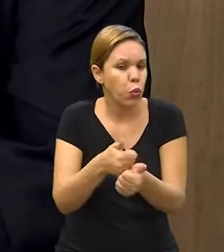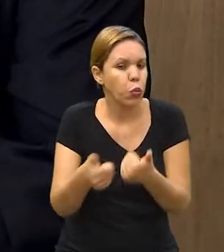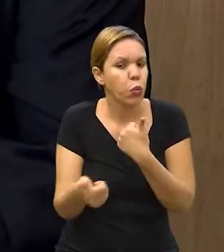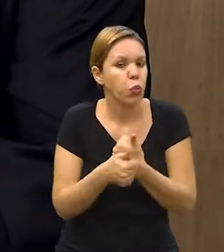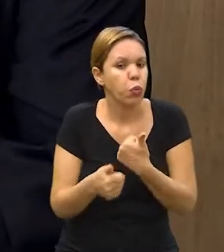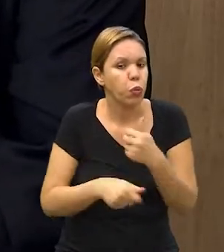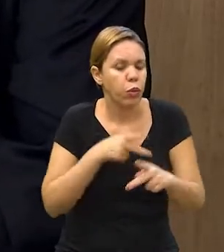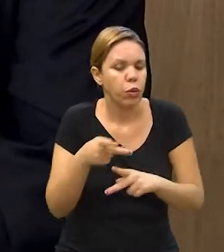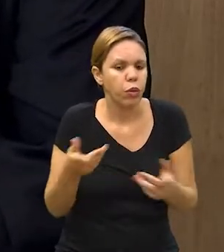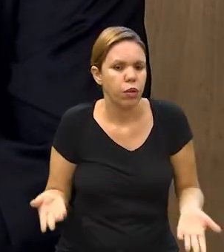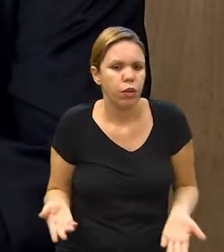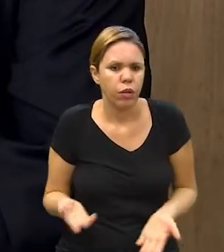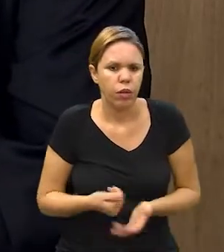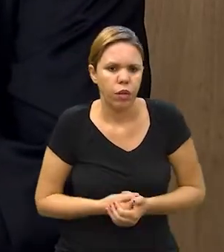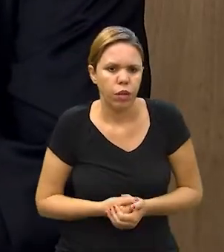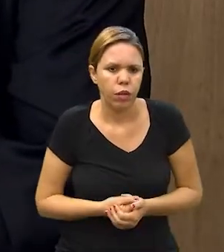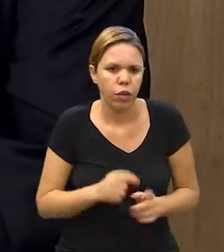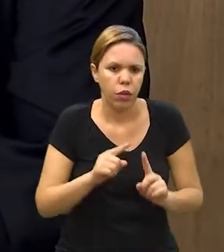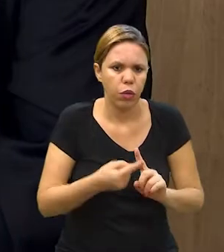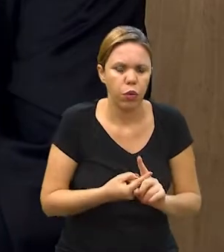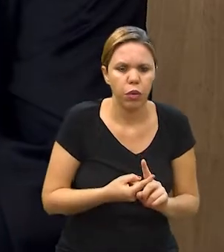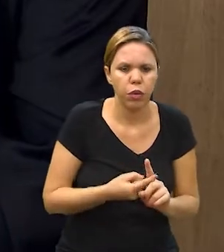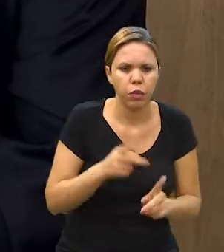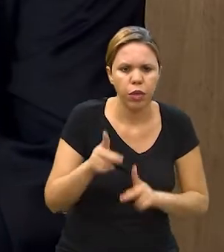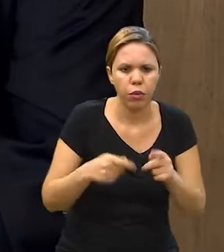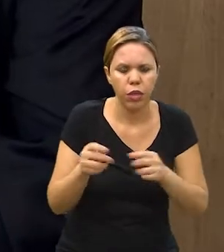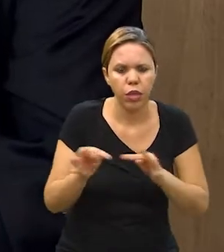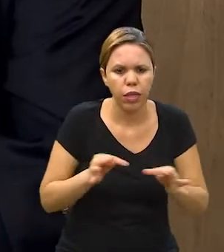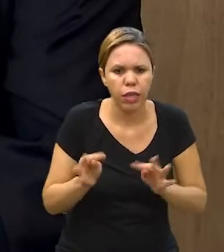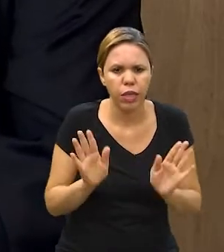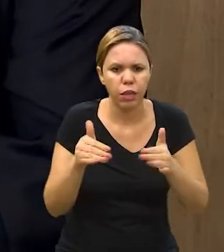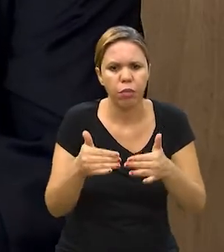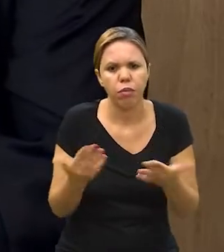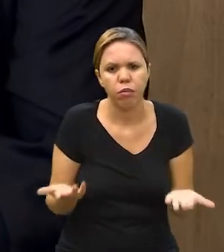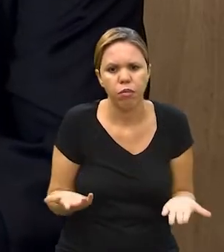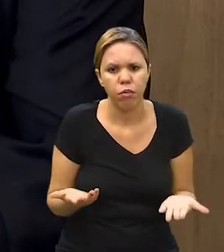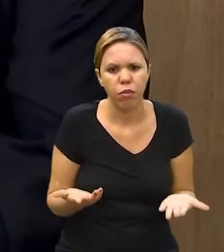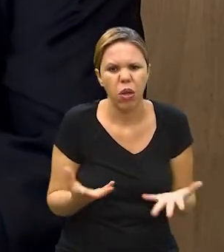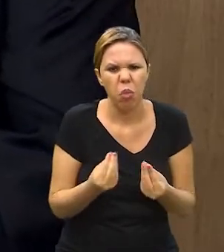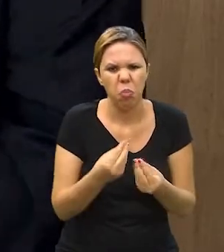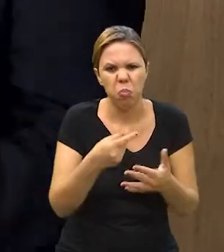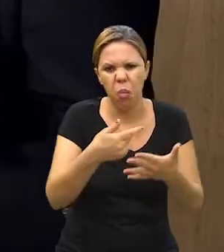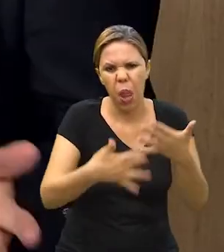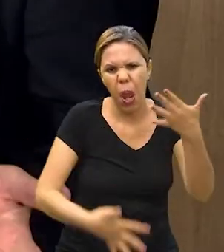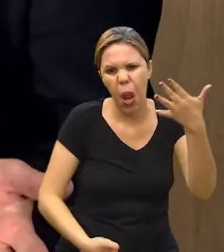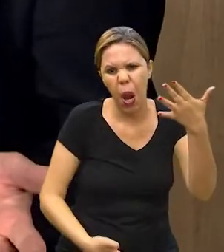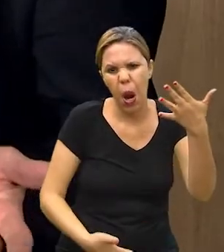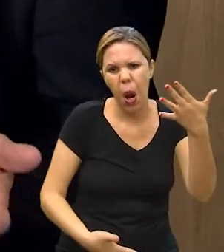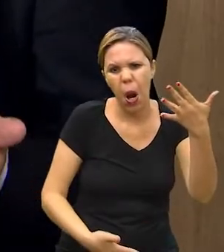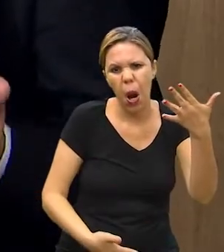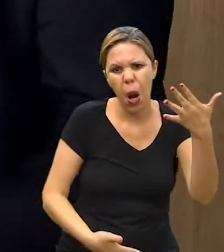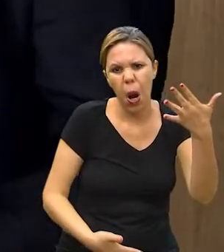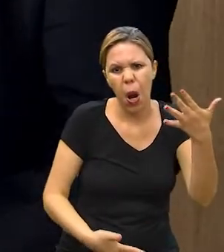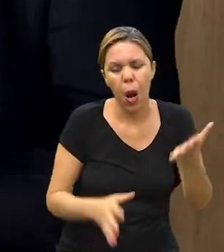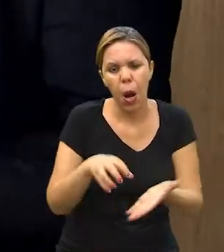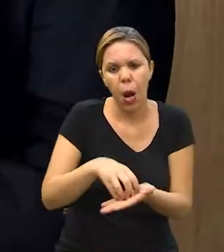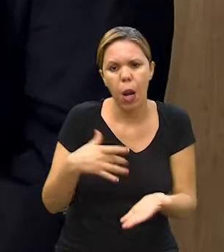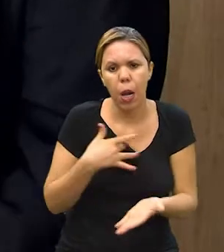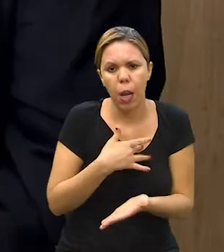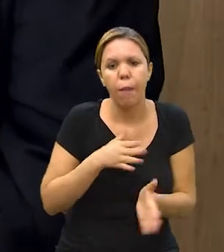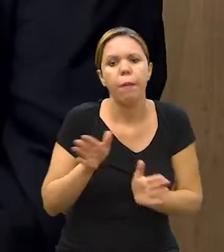perto a população, ou uma gestante, ou uma pessoa que precisa de um tratamento específico? Olha, é um monte de coisa, né? Um centro de saúde